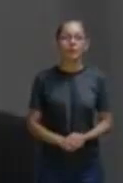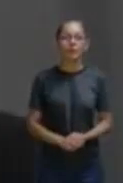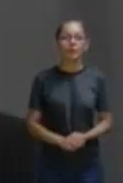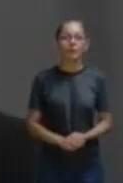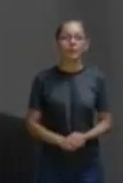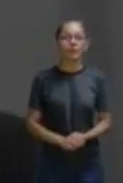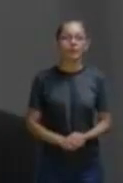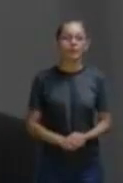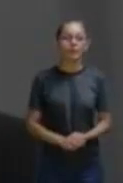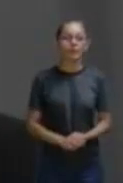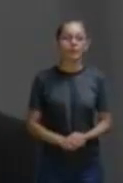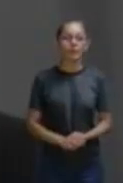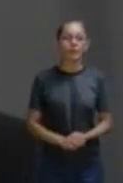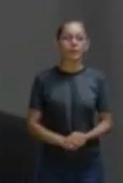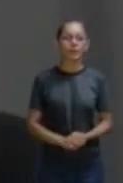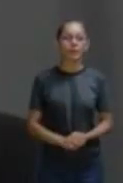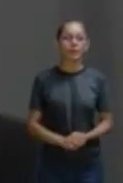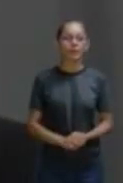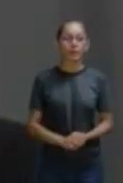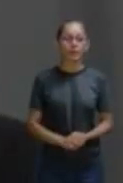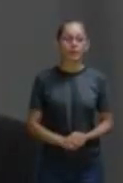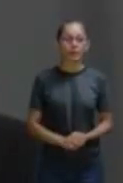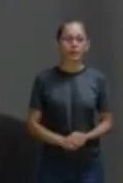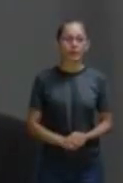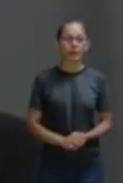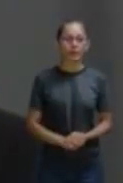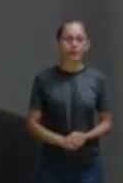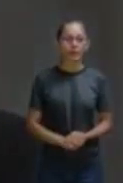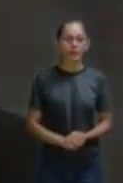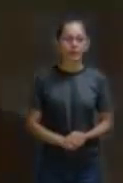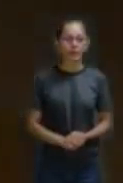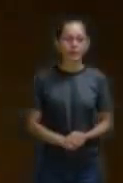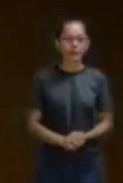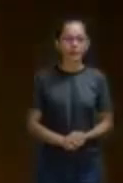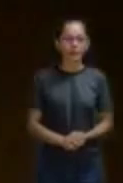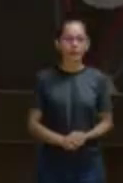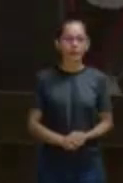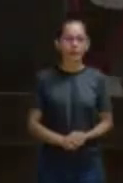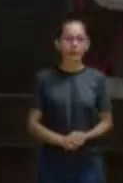Final de semana a todos e todas. Recording